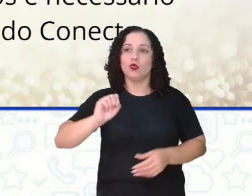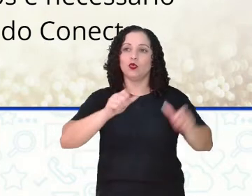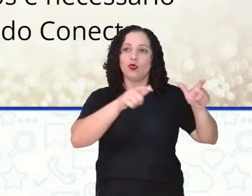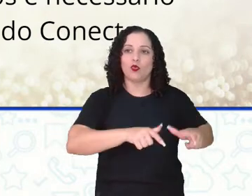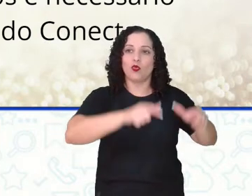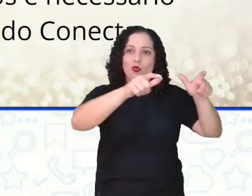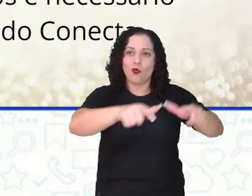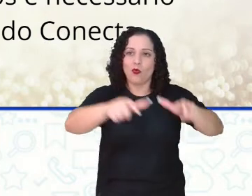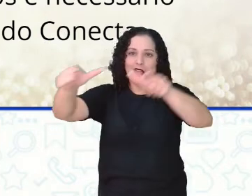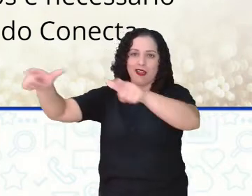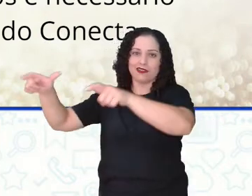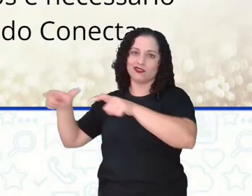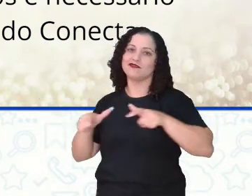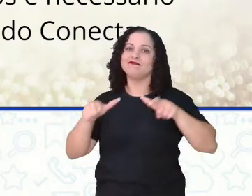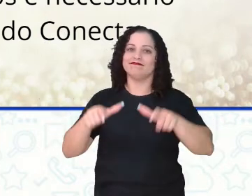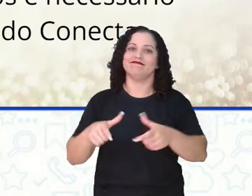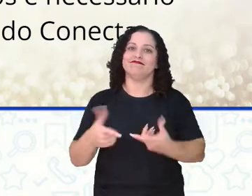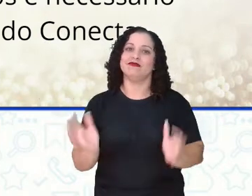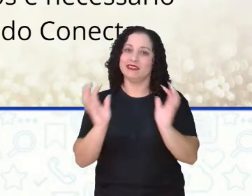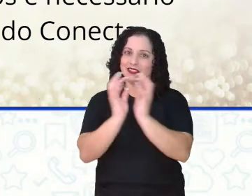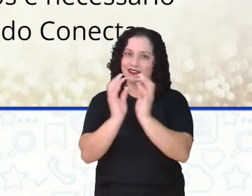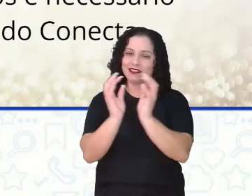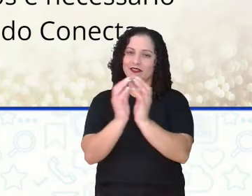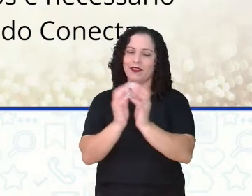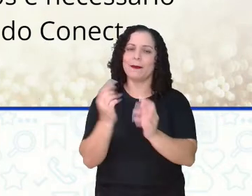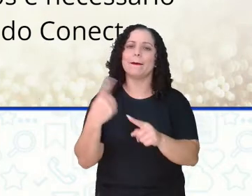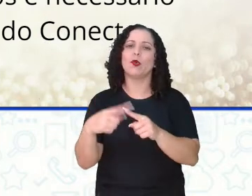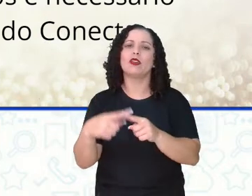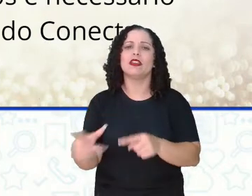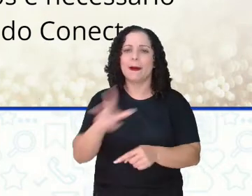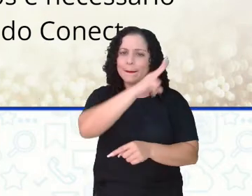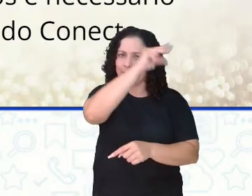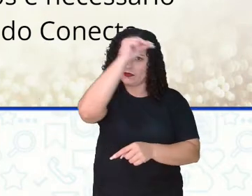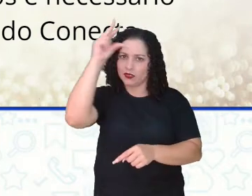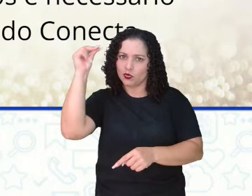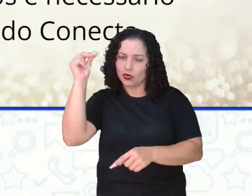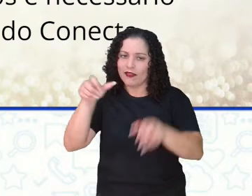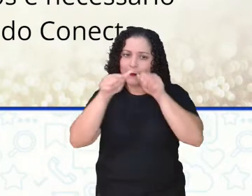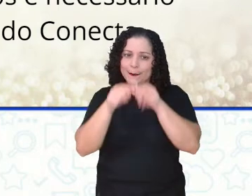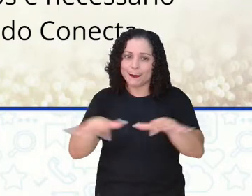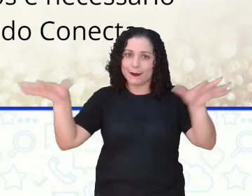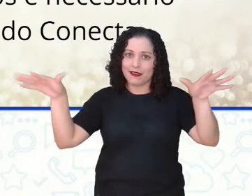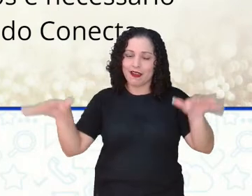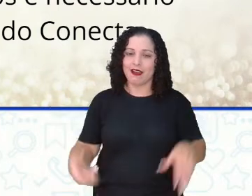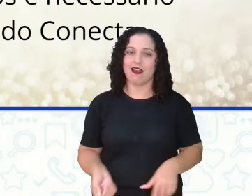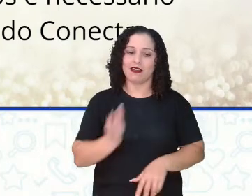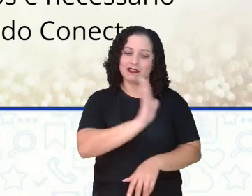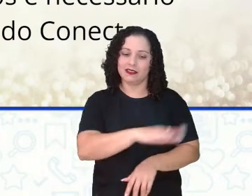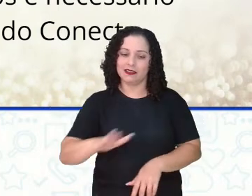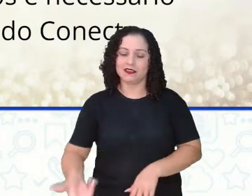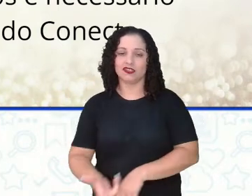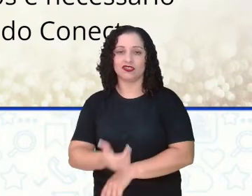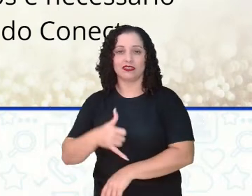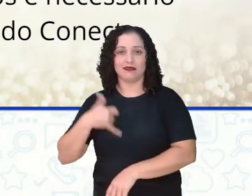capital. E por que ela vai fazer isso? Porque as crianças entre 5 e 11 anos vão poder receber